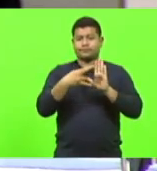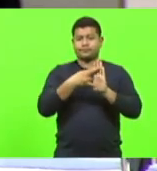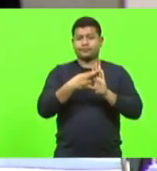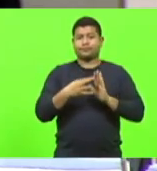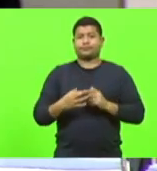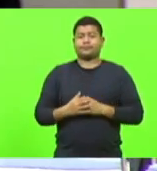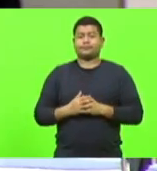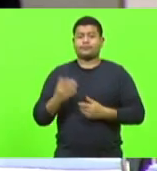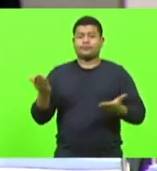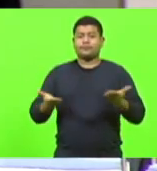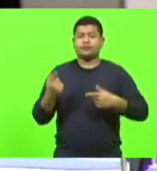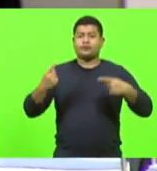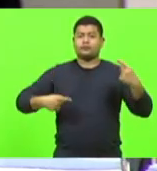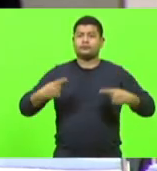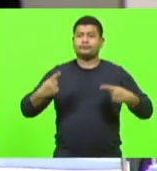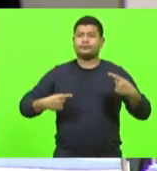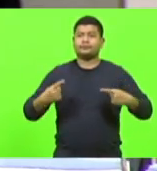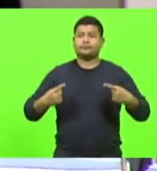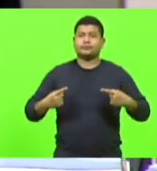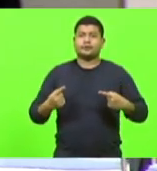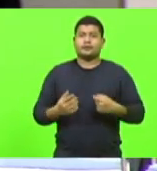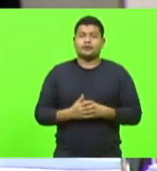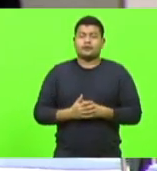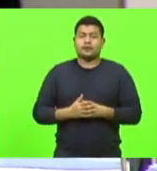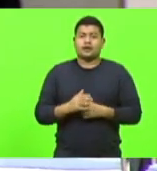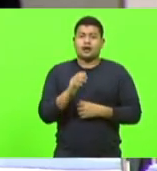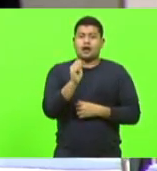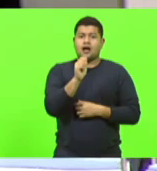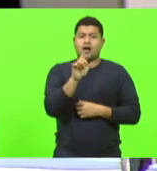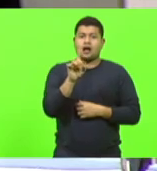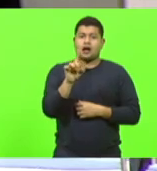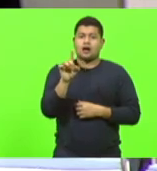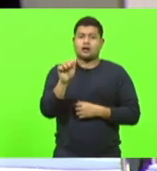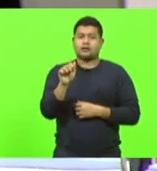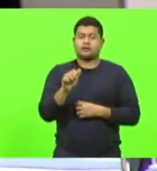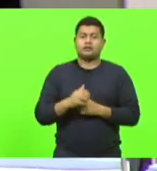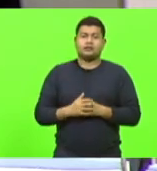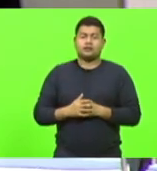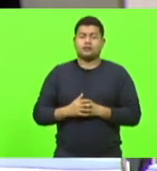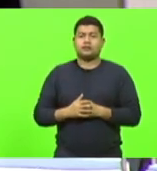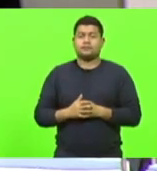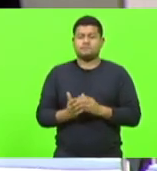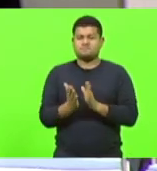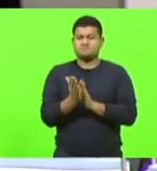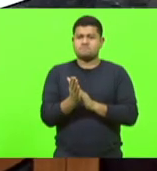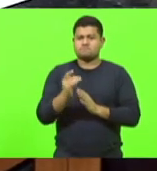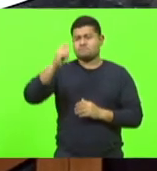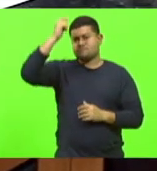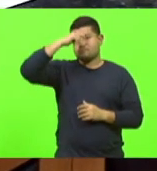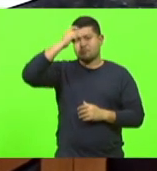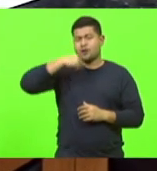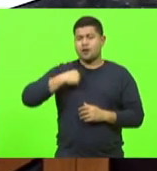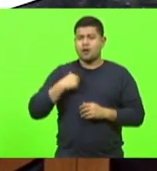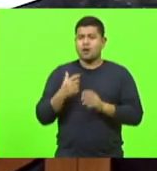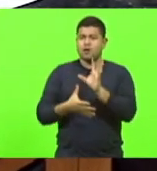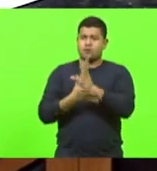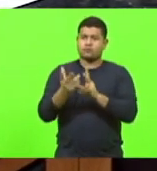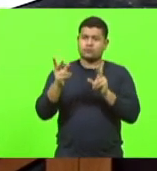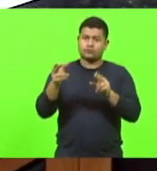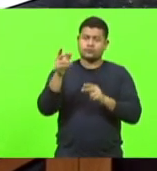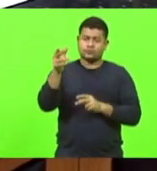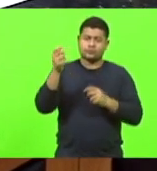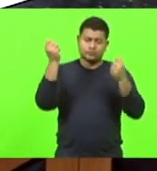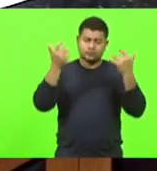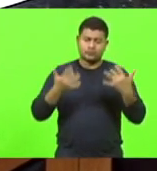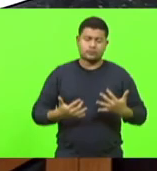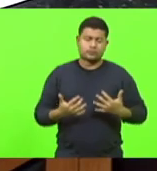que eu tinha matéria com a palavra deputada ada Faraco de Luca Parabéns deputados fazer aqui faço também das suas palavras suas